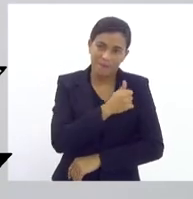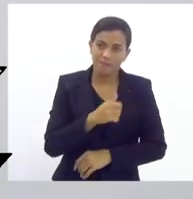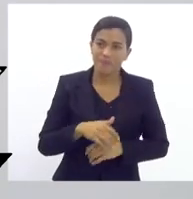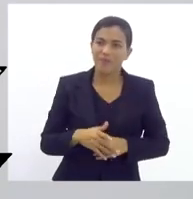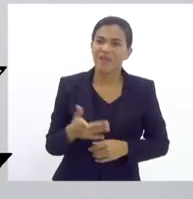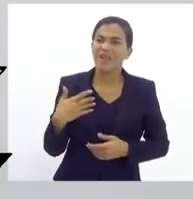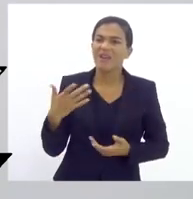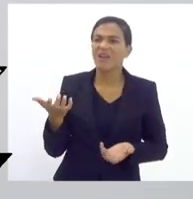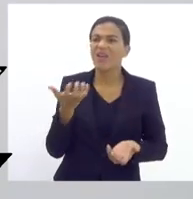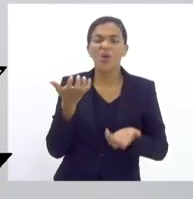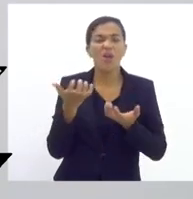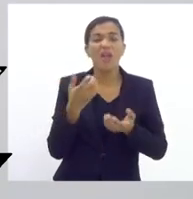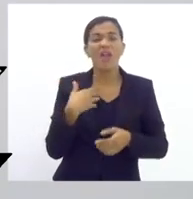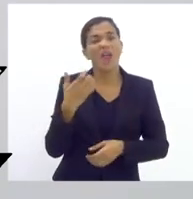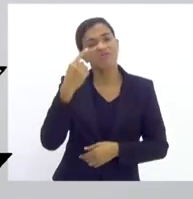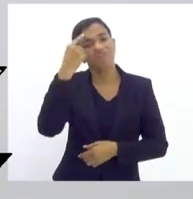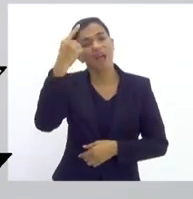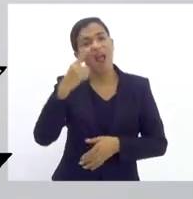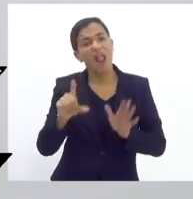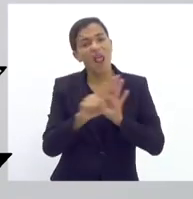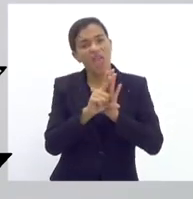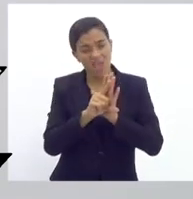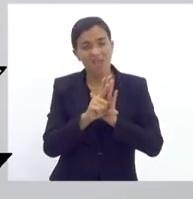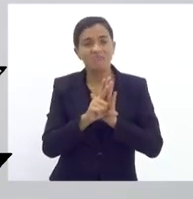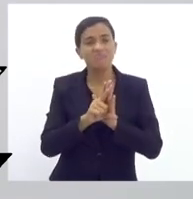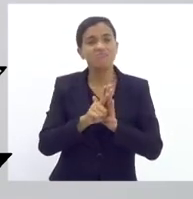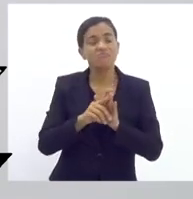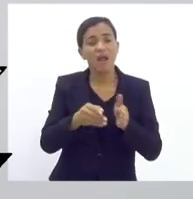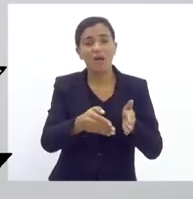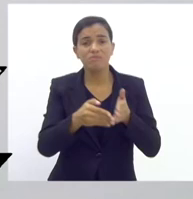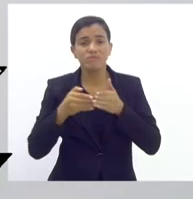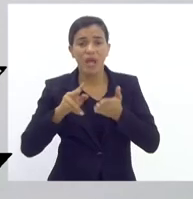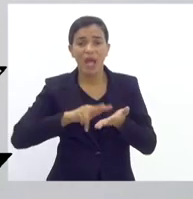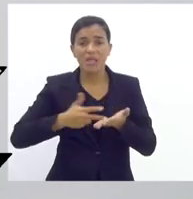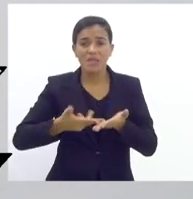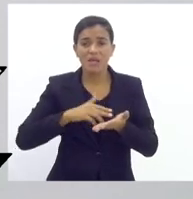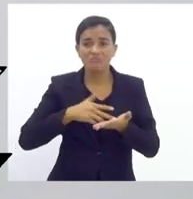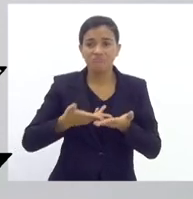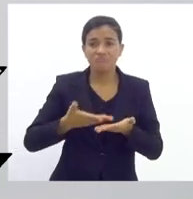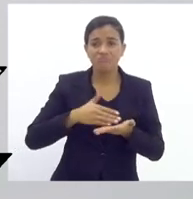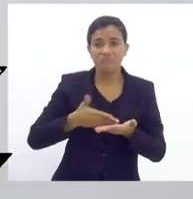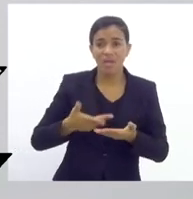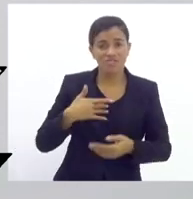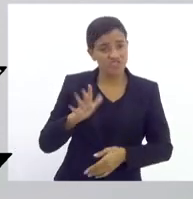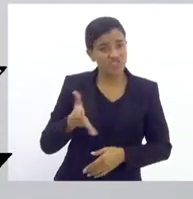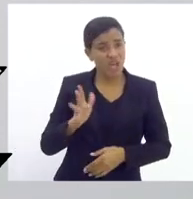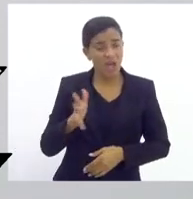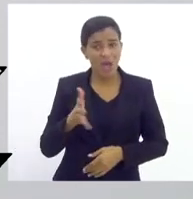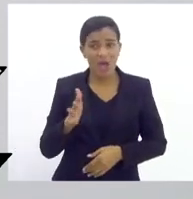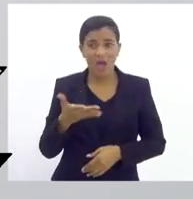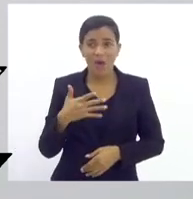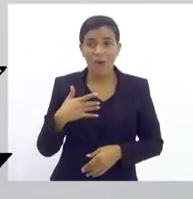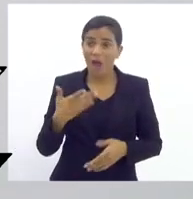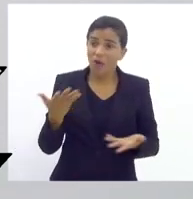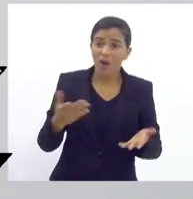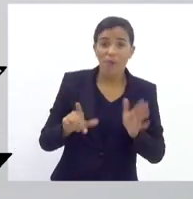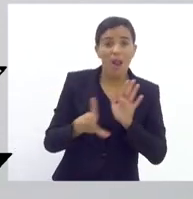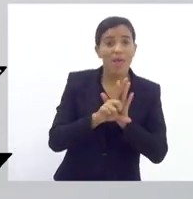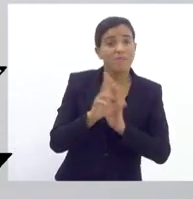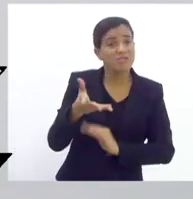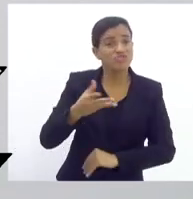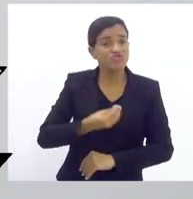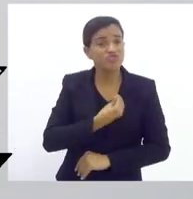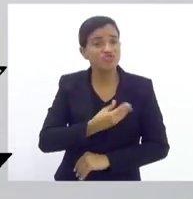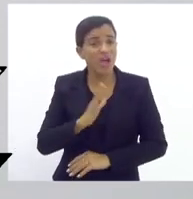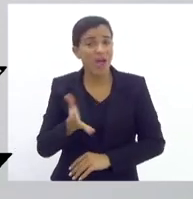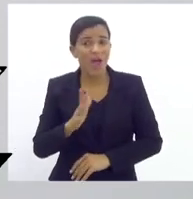fala assim a gente tá querendo fazer uma lei para inventar tradução das teses ele ah tá legal a gente já faz isso a gente não mas agora vai ser uma lei não a gente já faz